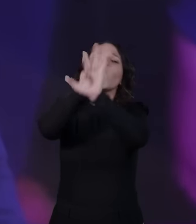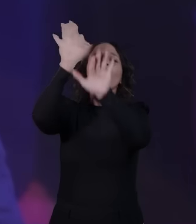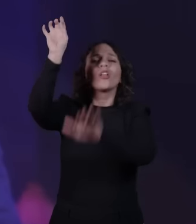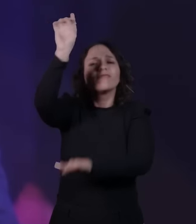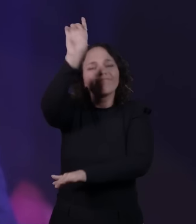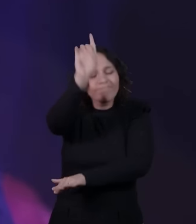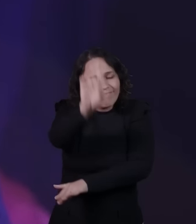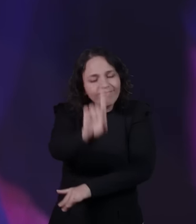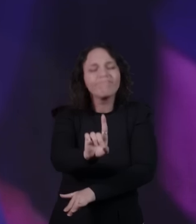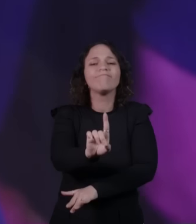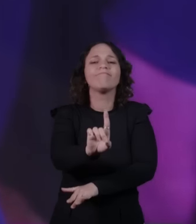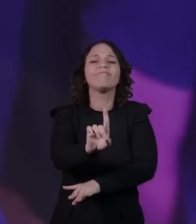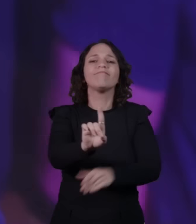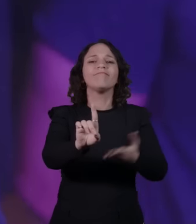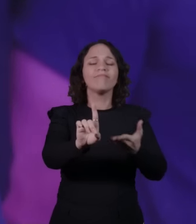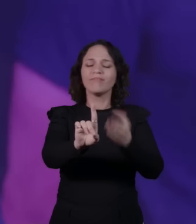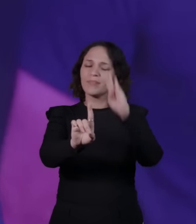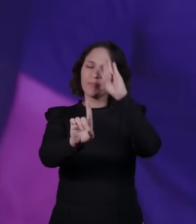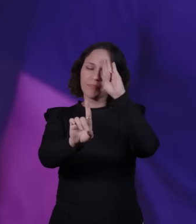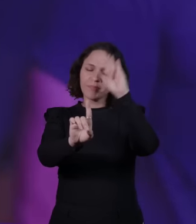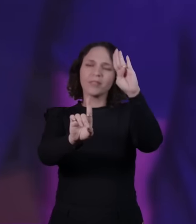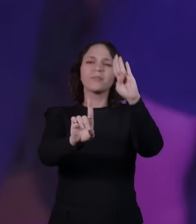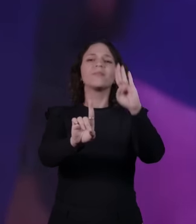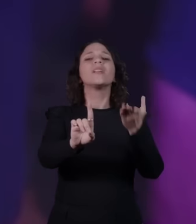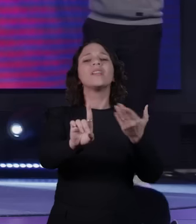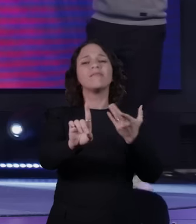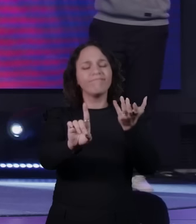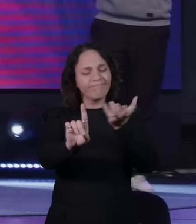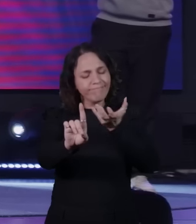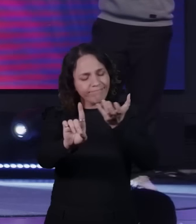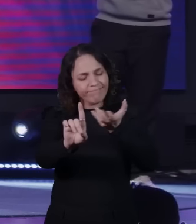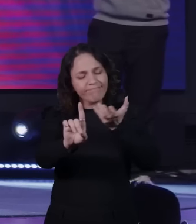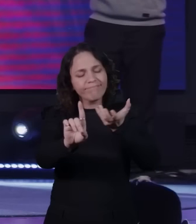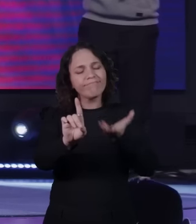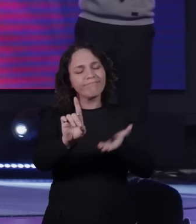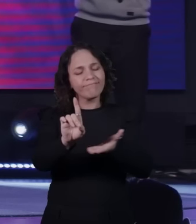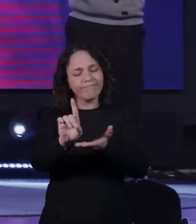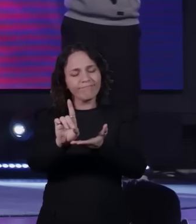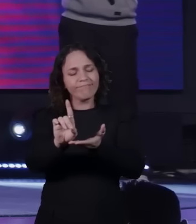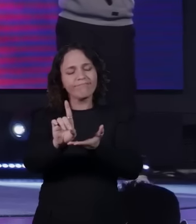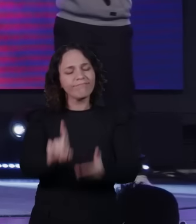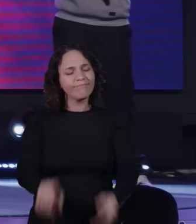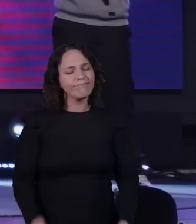Queremos a igreja com a tua presença.